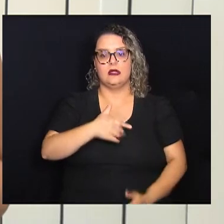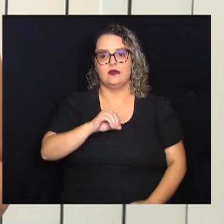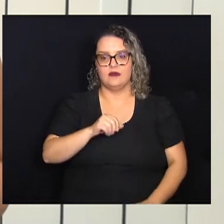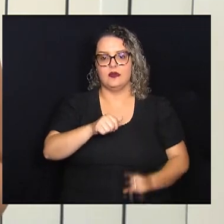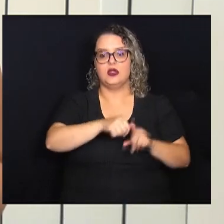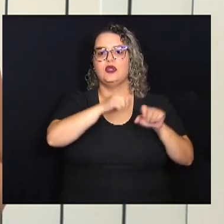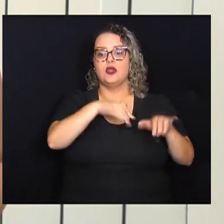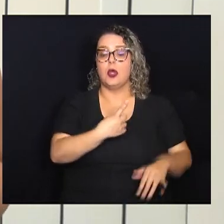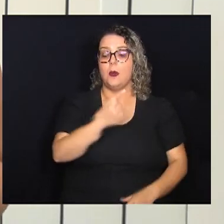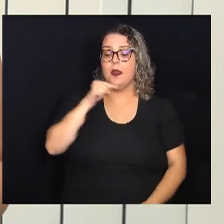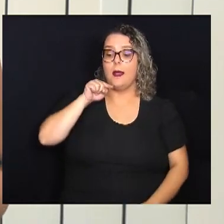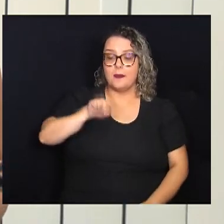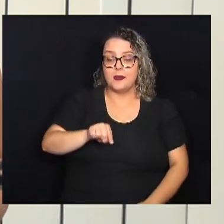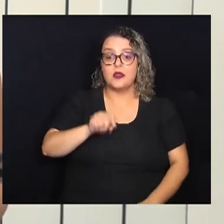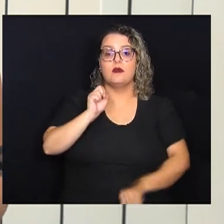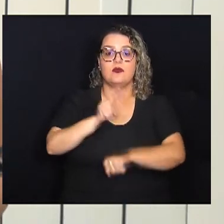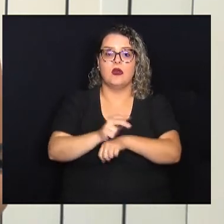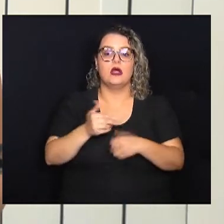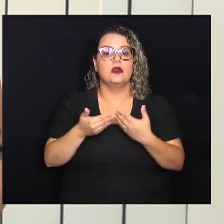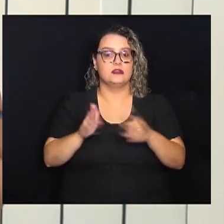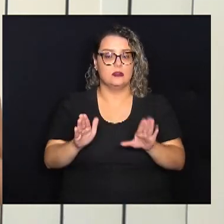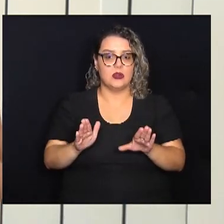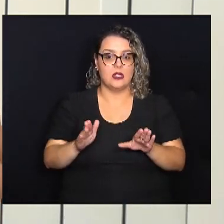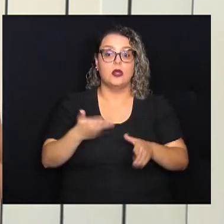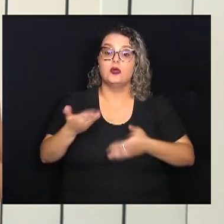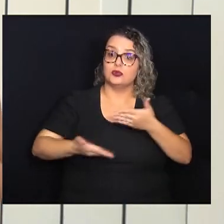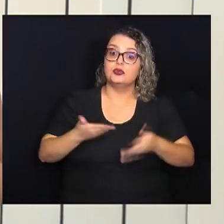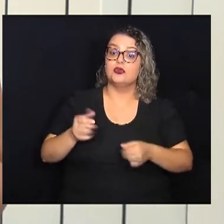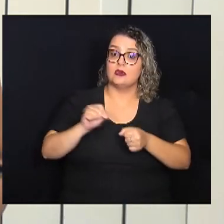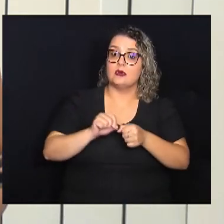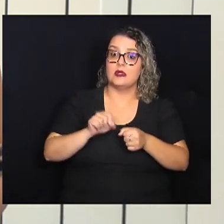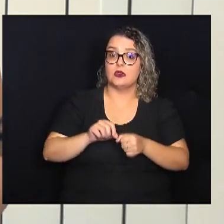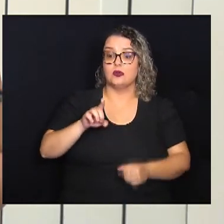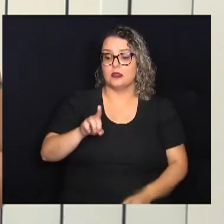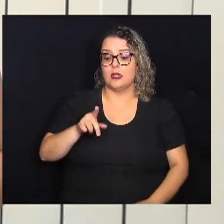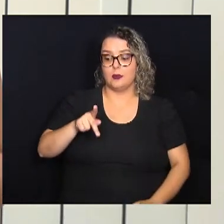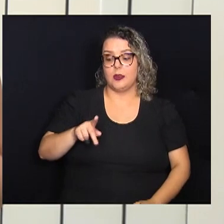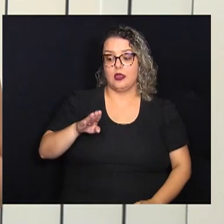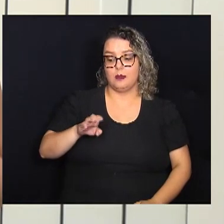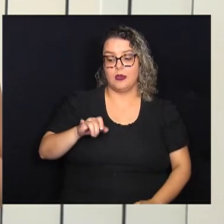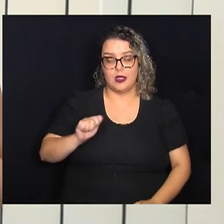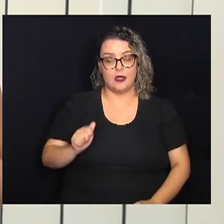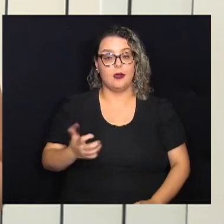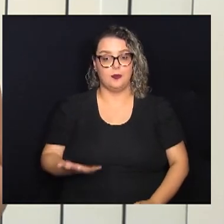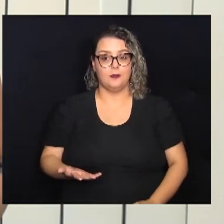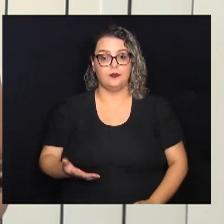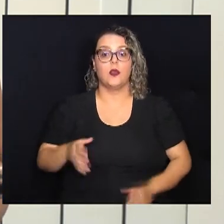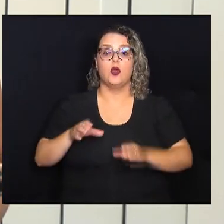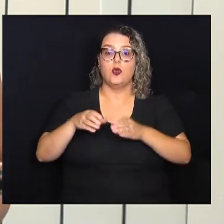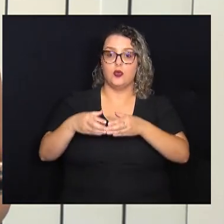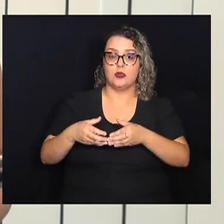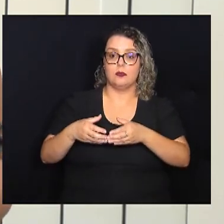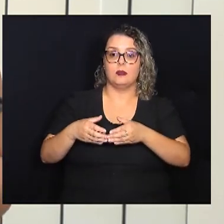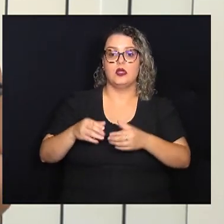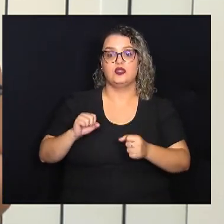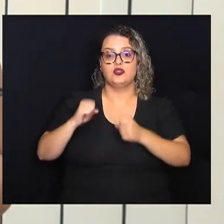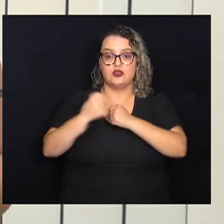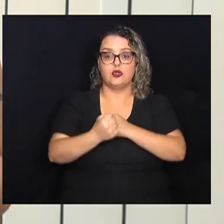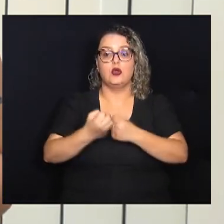vagas disponibilizadas. O serviço é uma realização do DPBEA, o Departamento de Proteção e